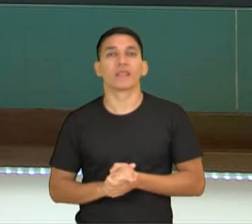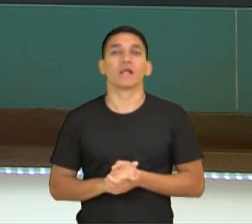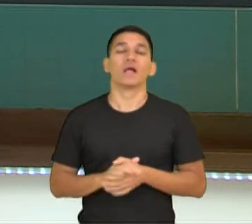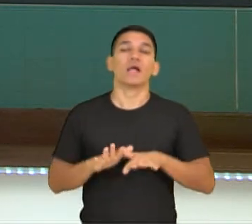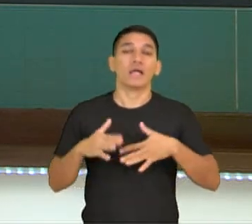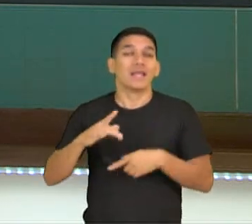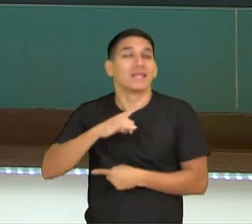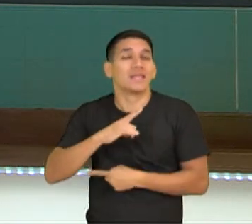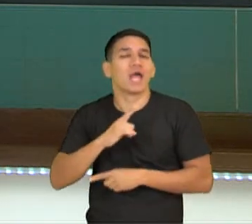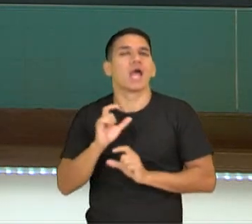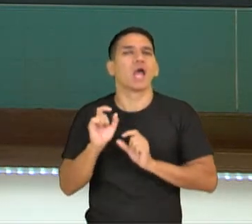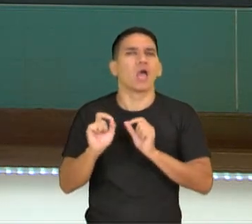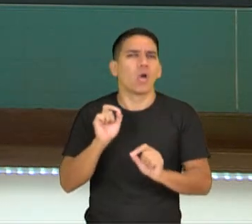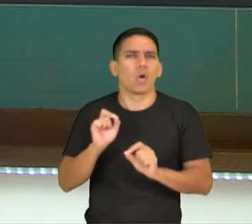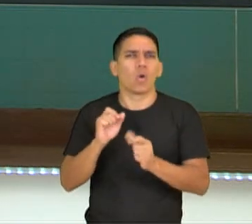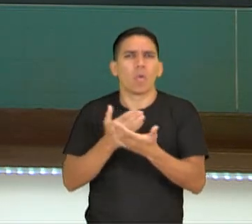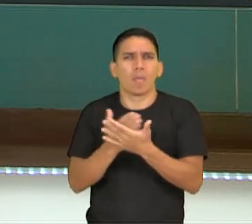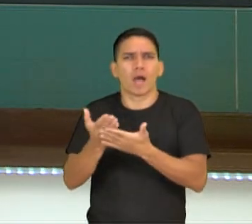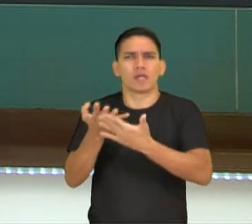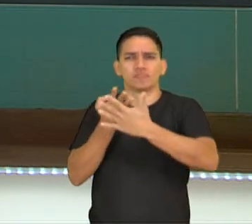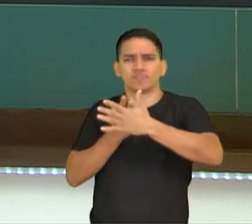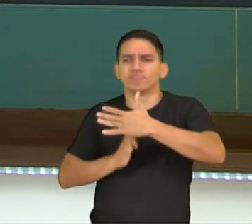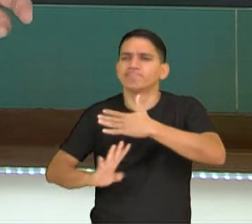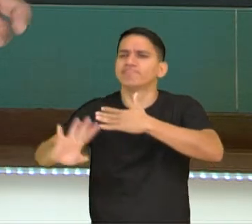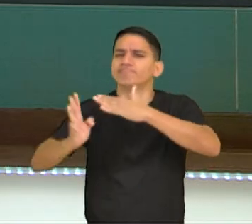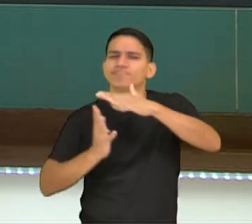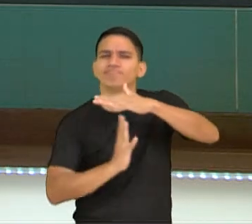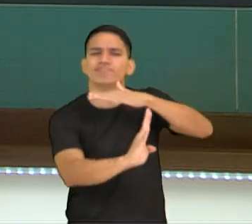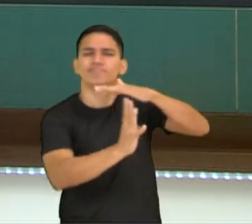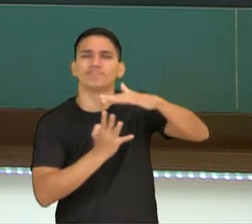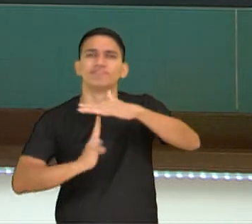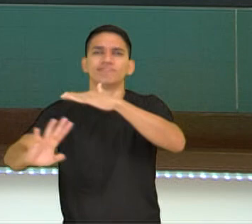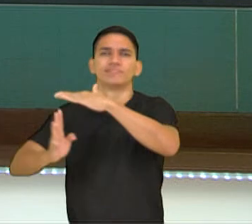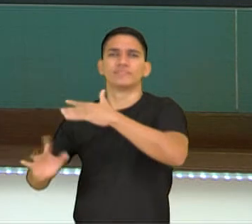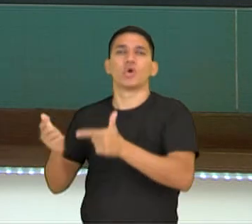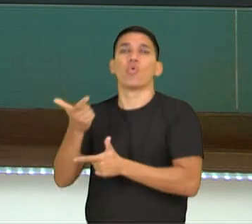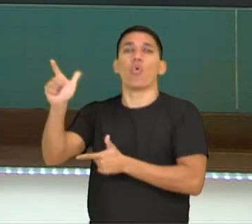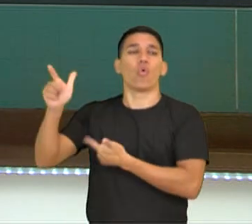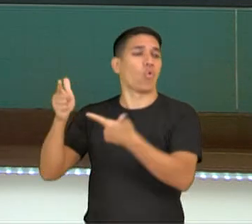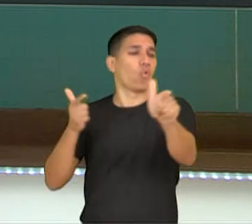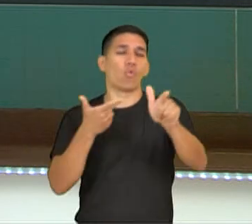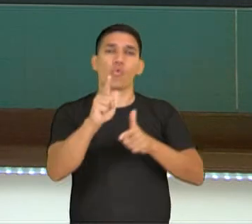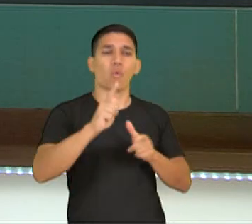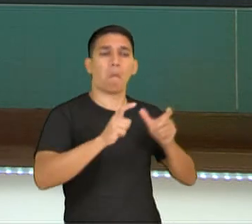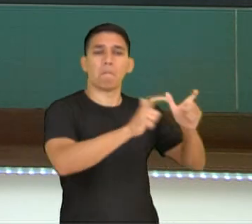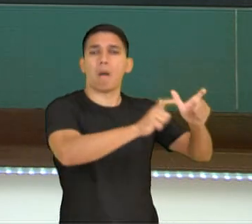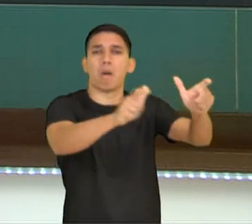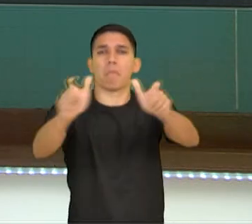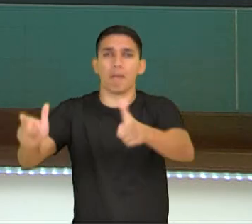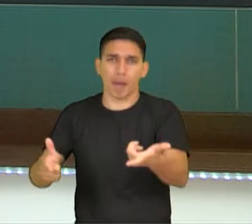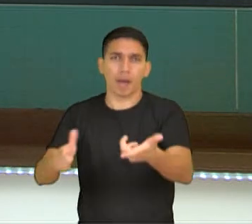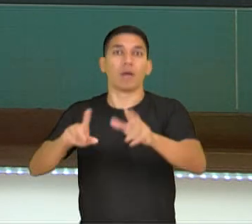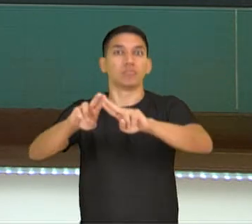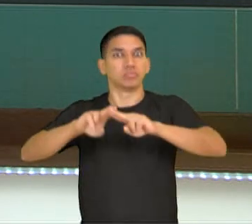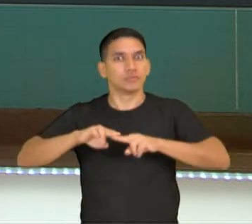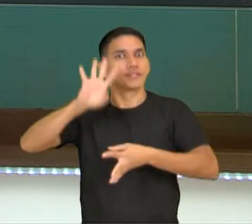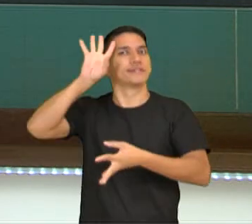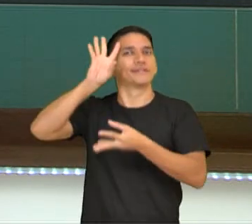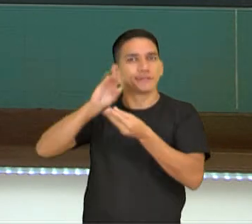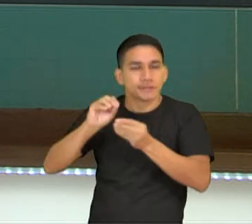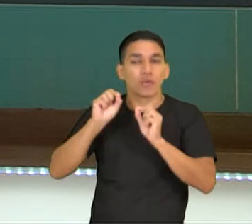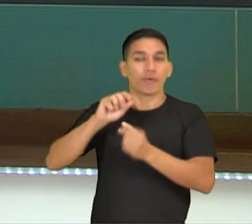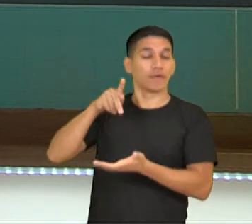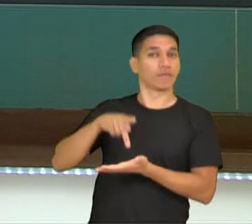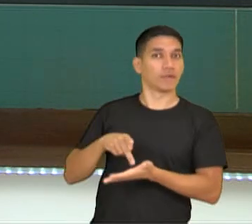uma certa migração dessas pessoas para outros lugares. Então, é necessário a gente compreender essa realidade para entender a